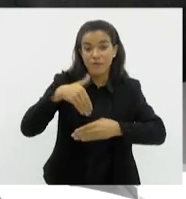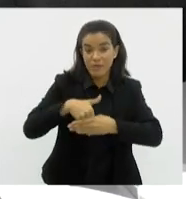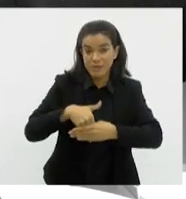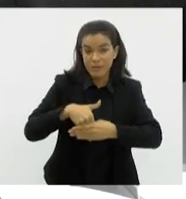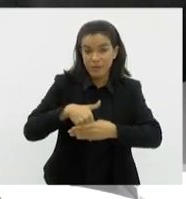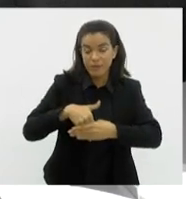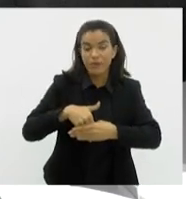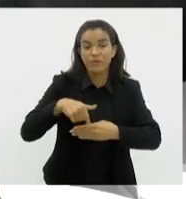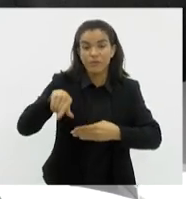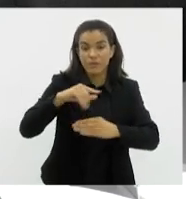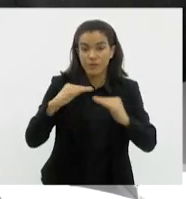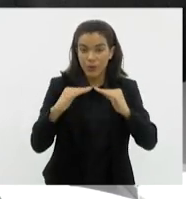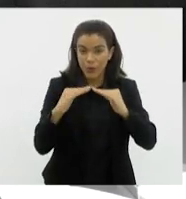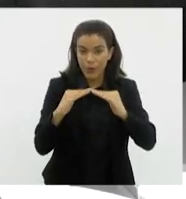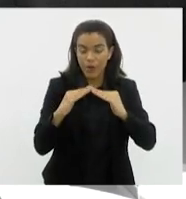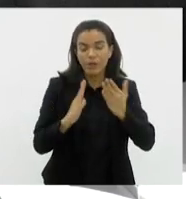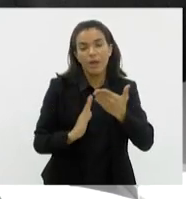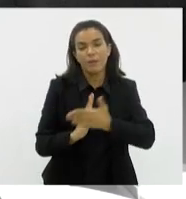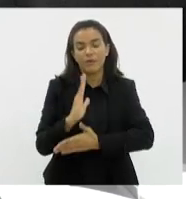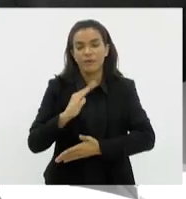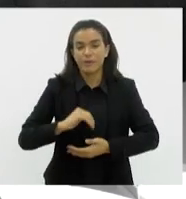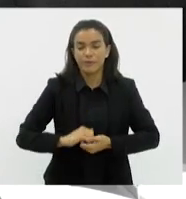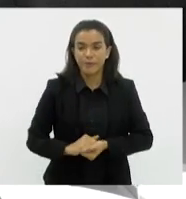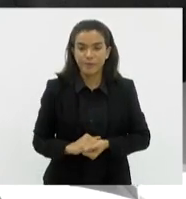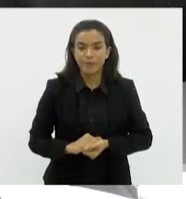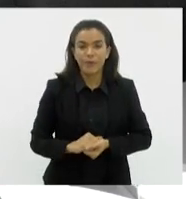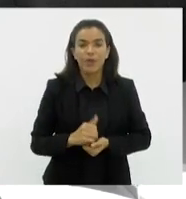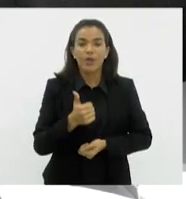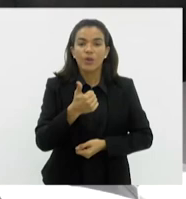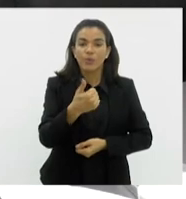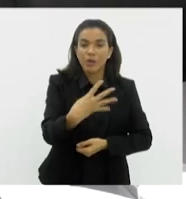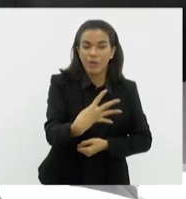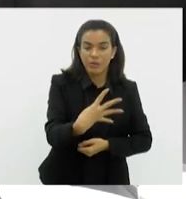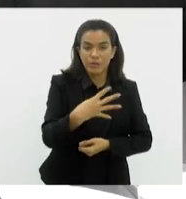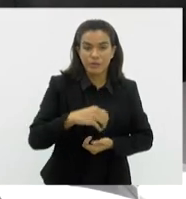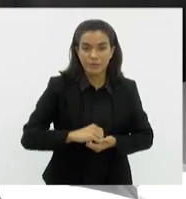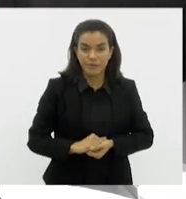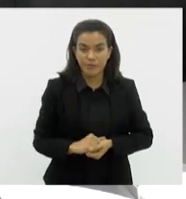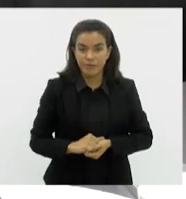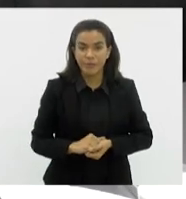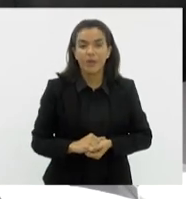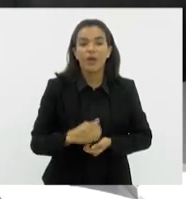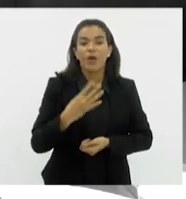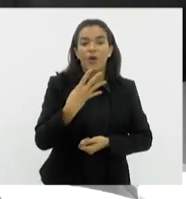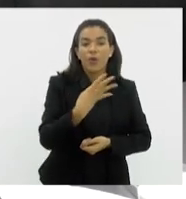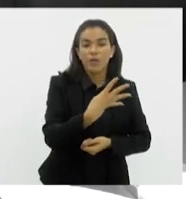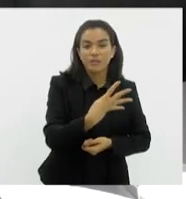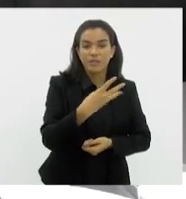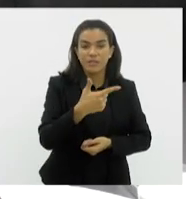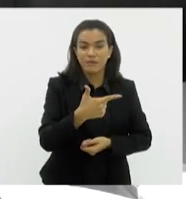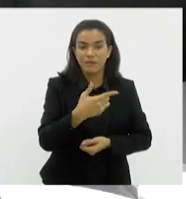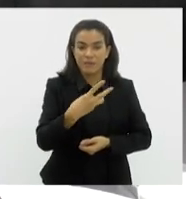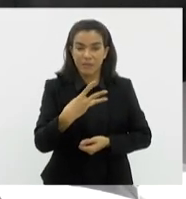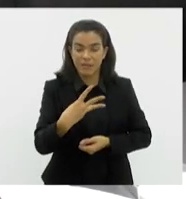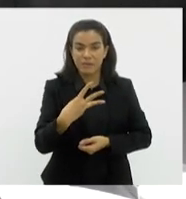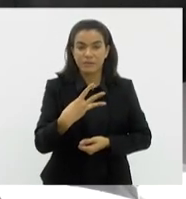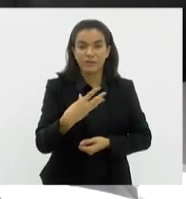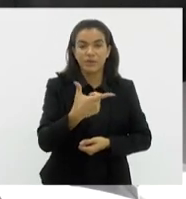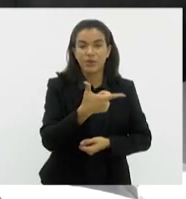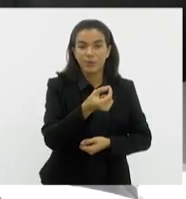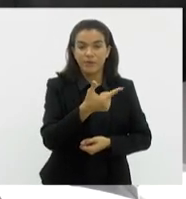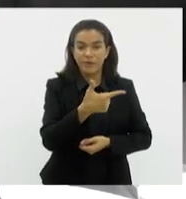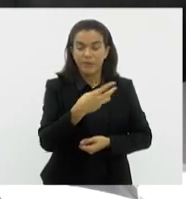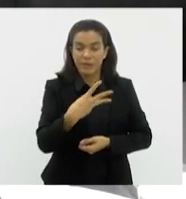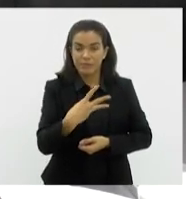votação. Senhores que aprovam, permaneçam como estão. Aprovado. 14 da pauta. Projeto de lei 423 de